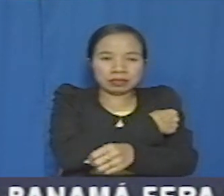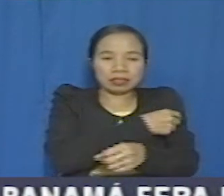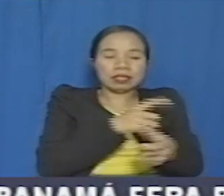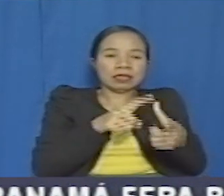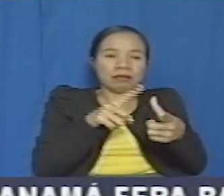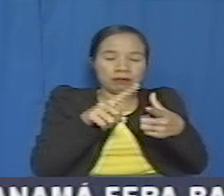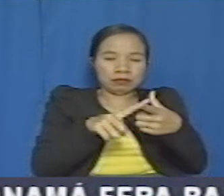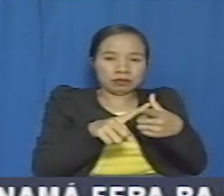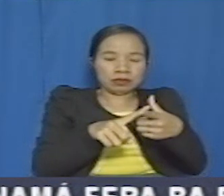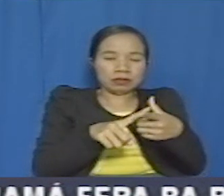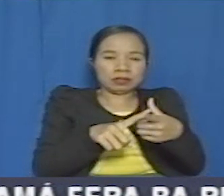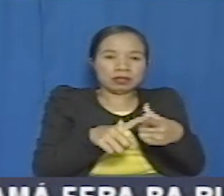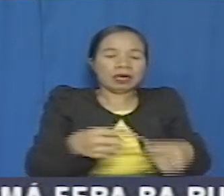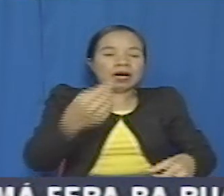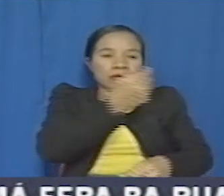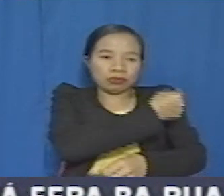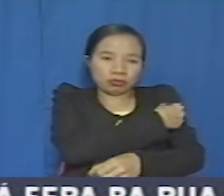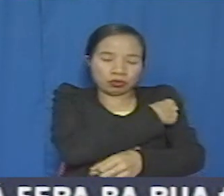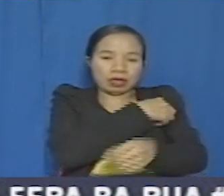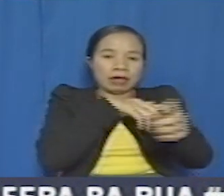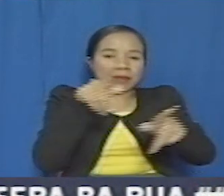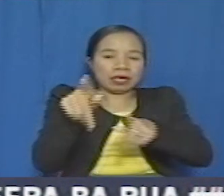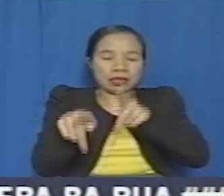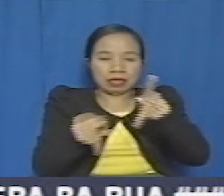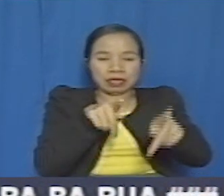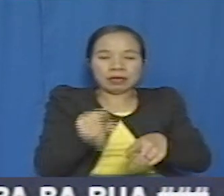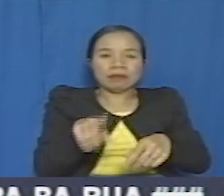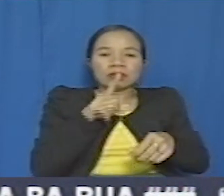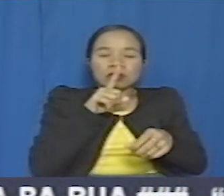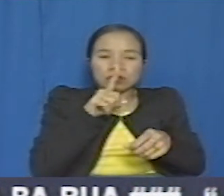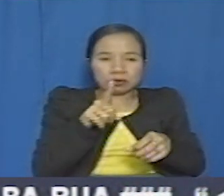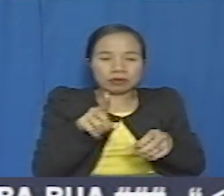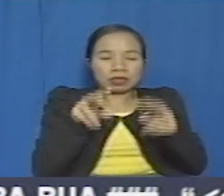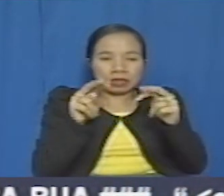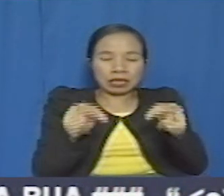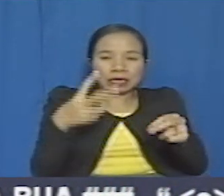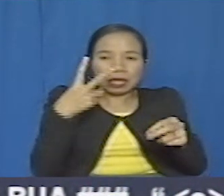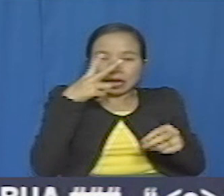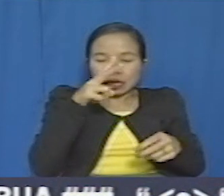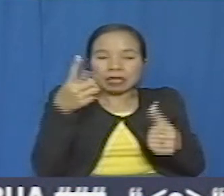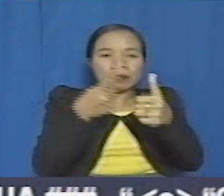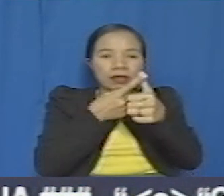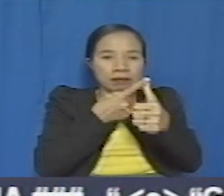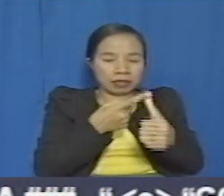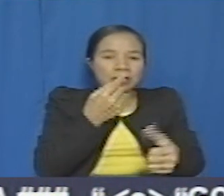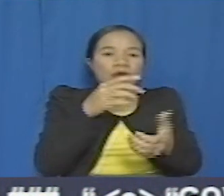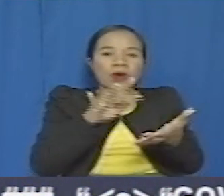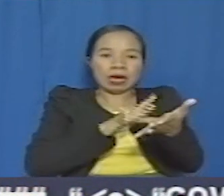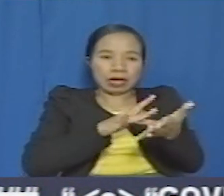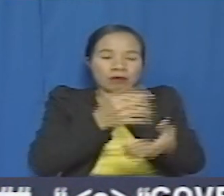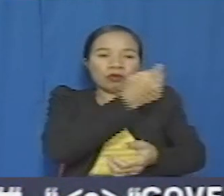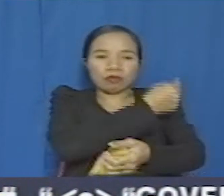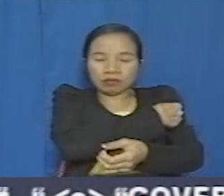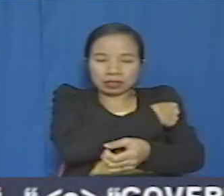atu antes a tosona vai retene cidadão sira, tu irlox tem que verifica o look, vacina ampul sira